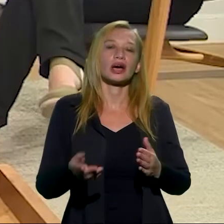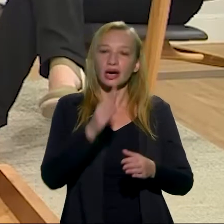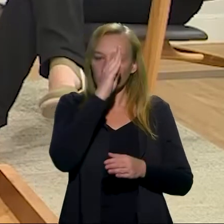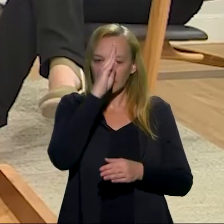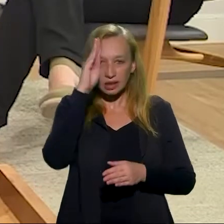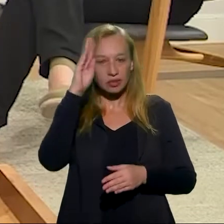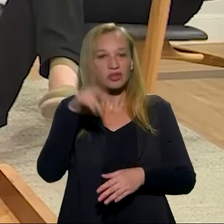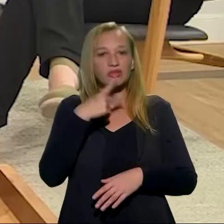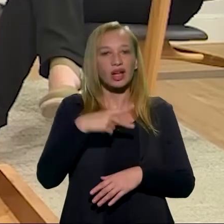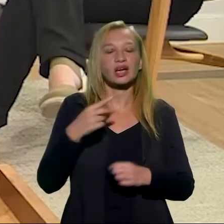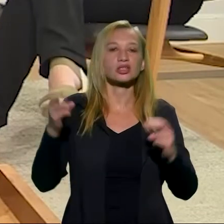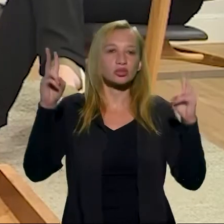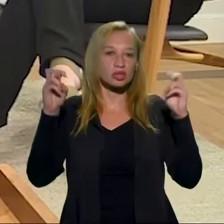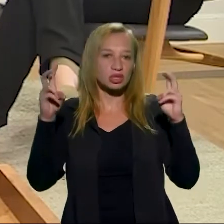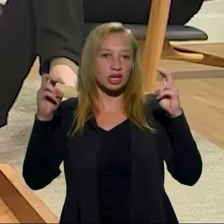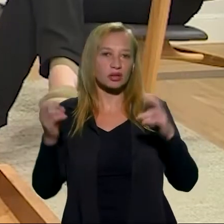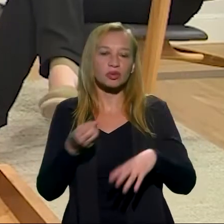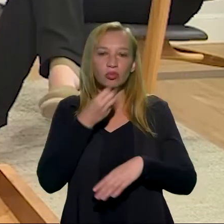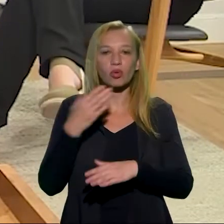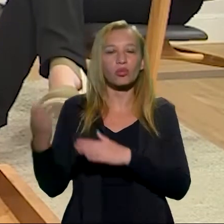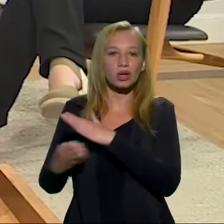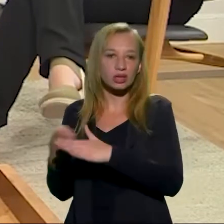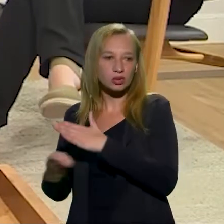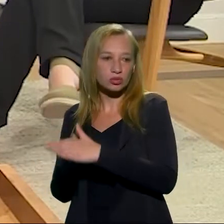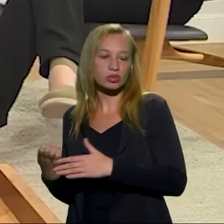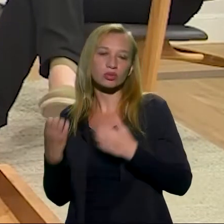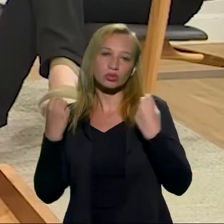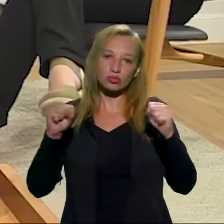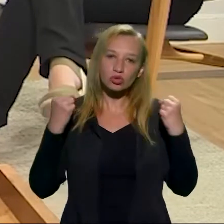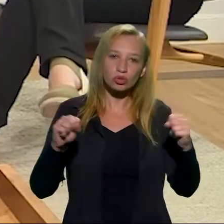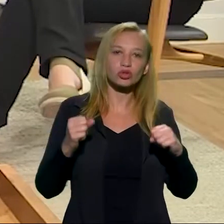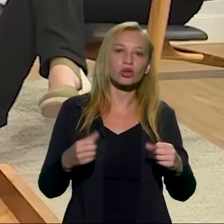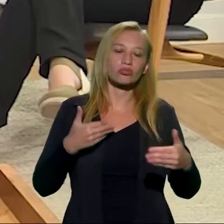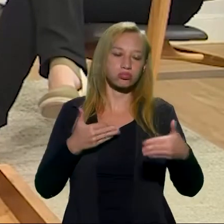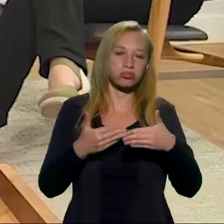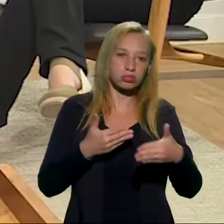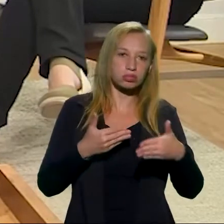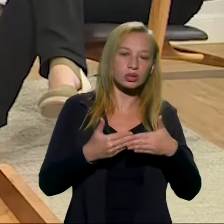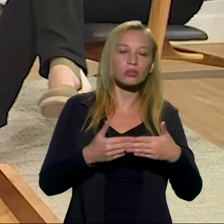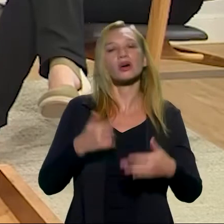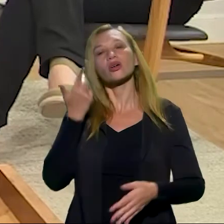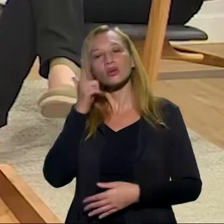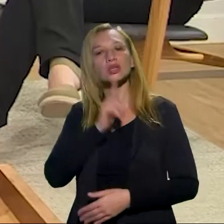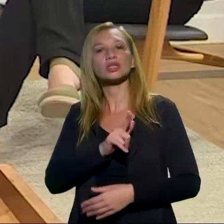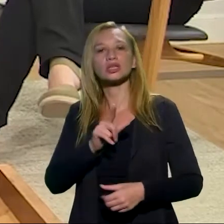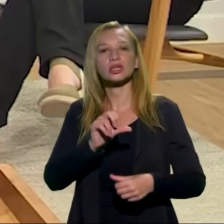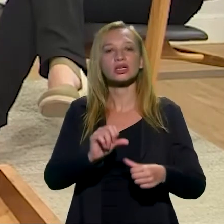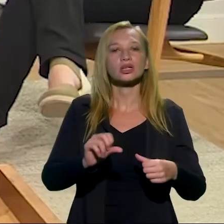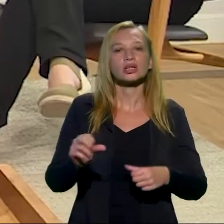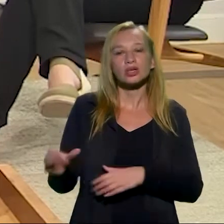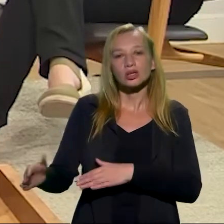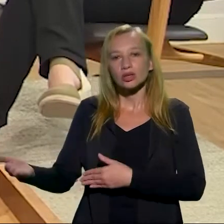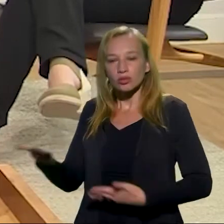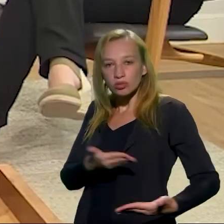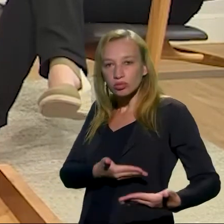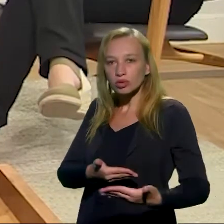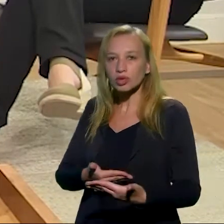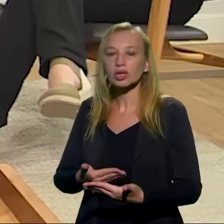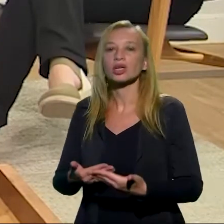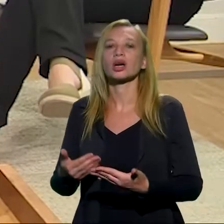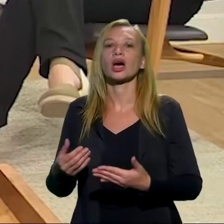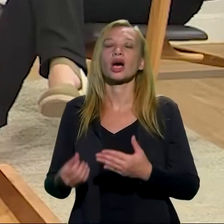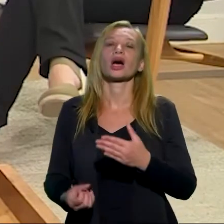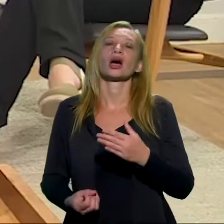teses acadêmicas que falassem sobre temas relevantes para a indústria. Então, é uma tentativa dessa aproximação para que a gente consiga converter a